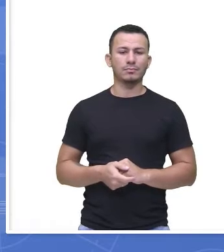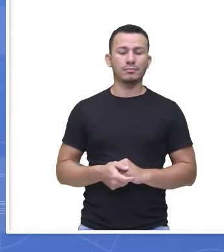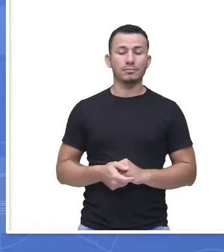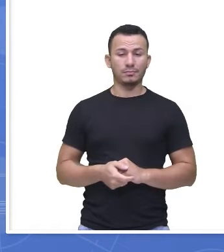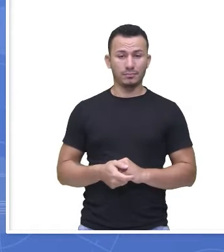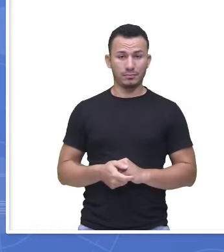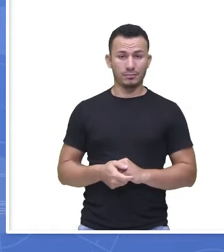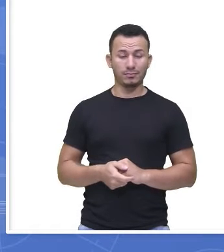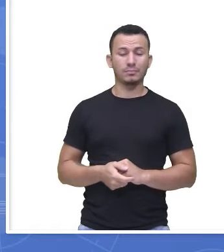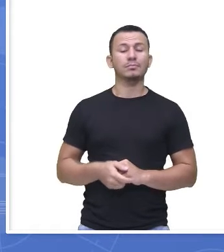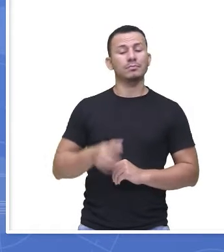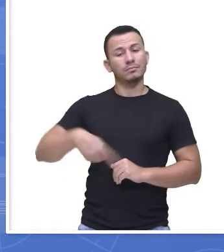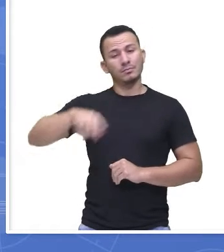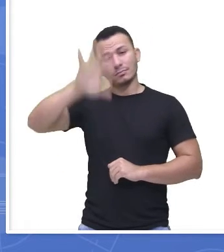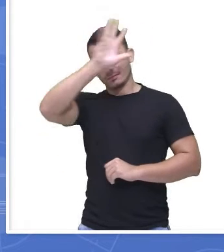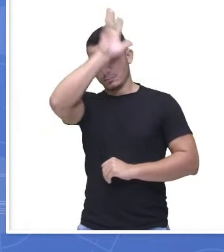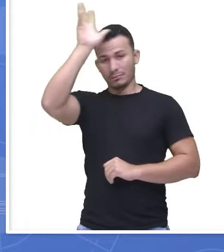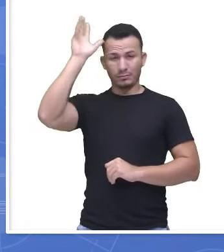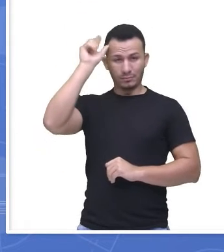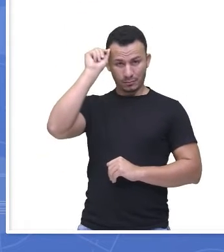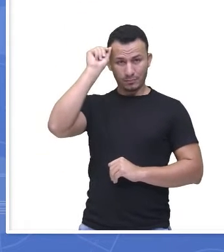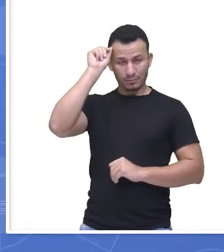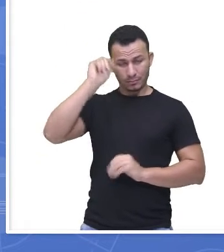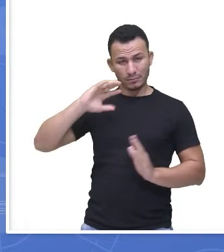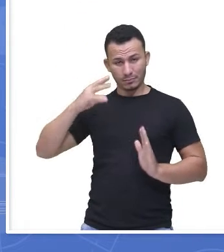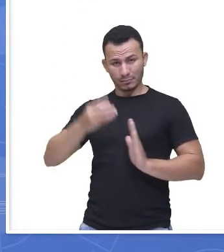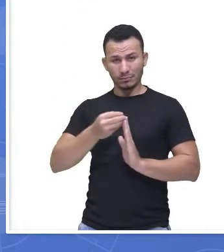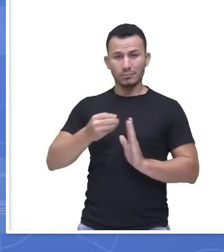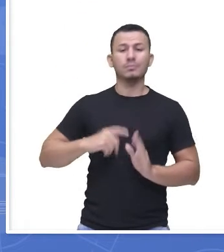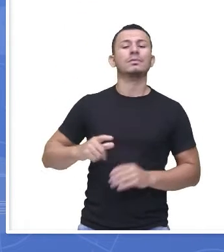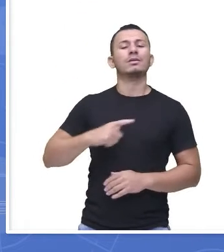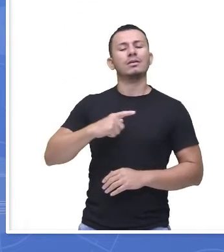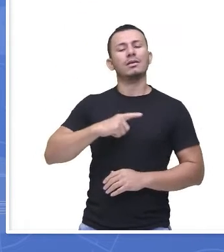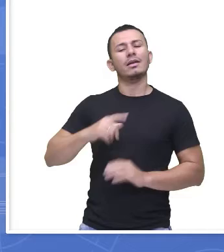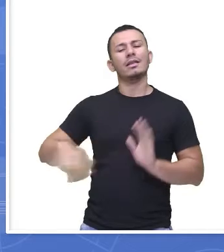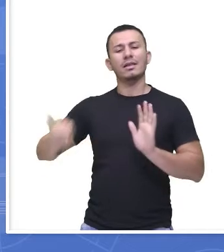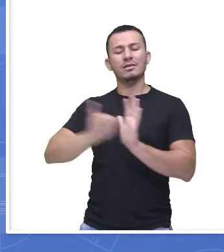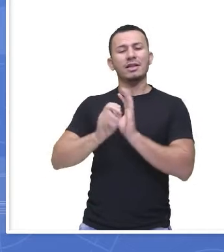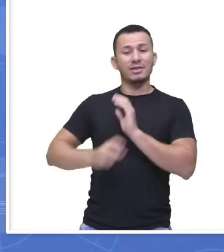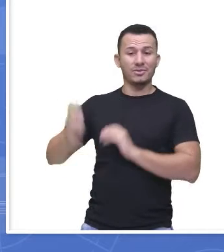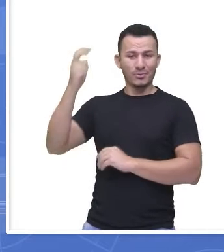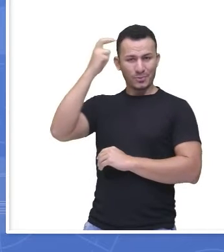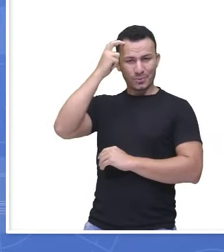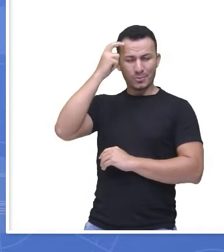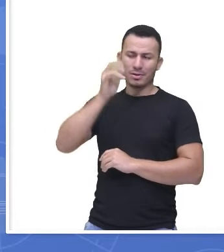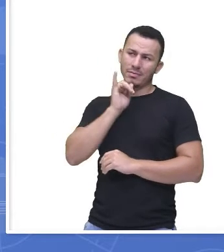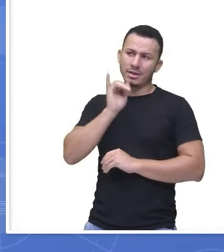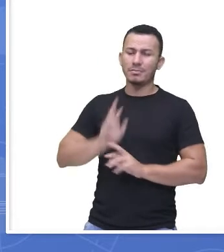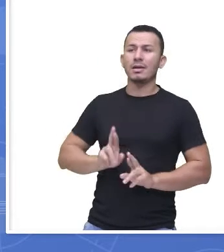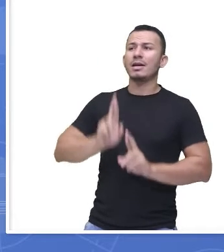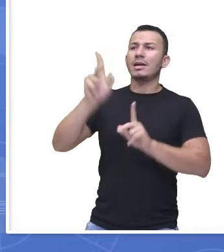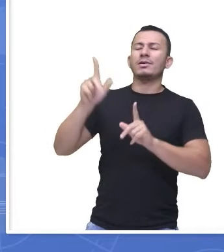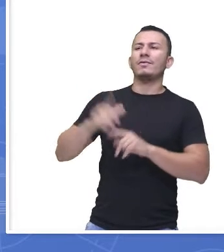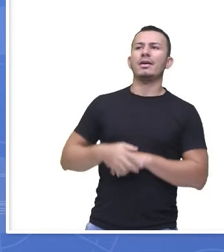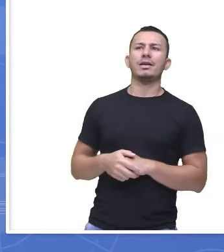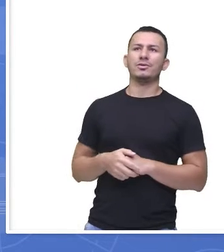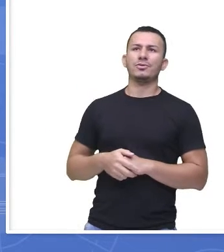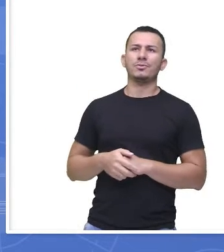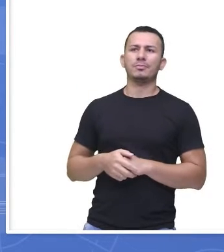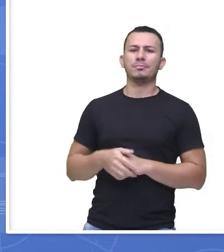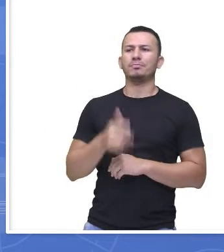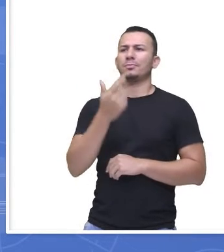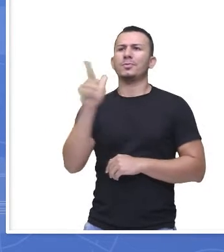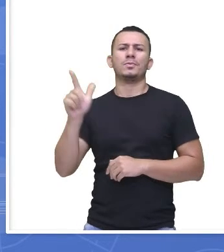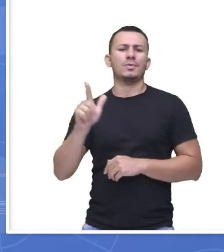amazônida, né, e amazonense, eu tenho uma identidade cultural que é diferente, por exemplo, de um gaúcho, que